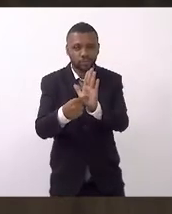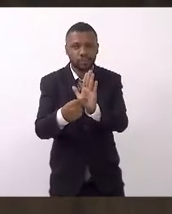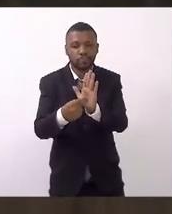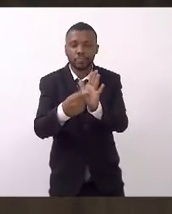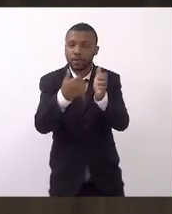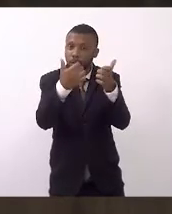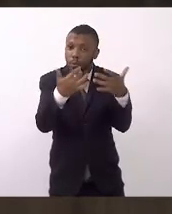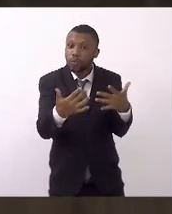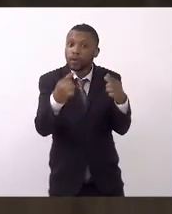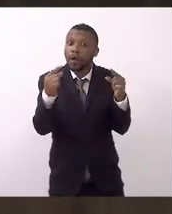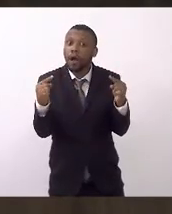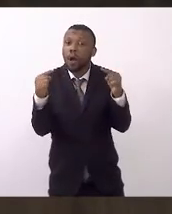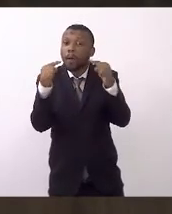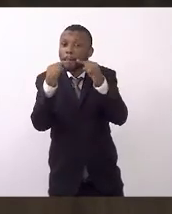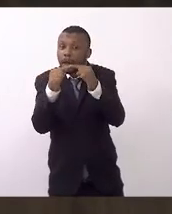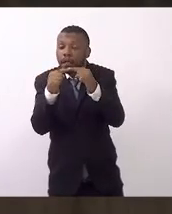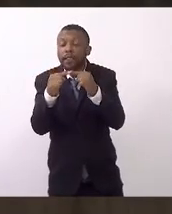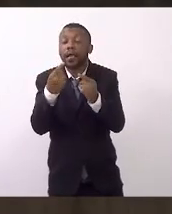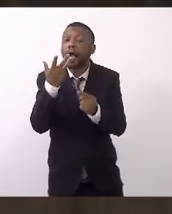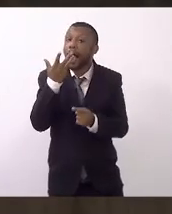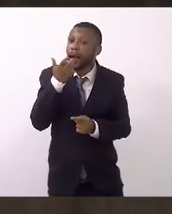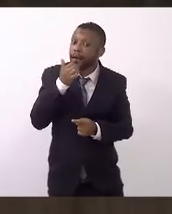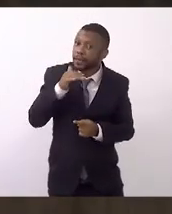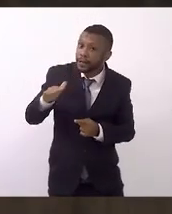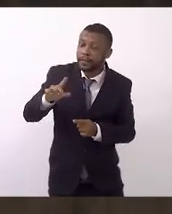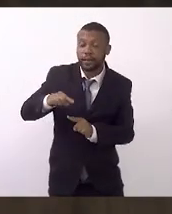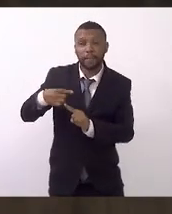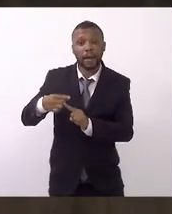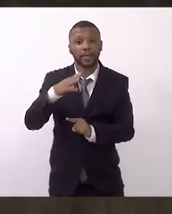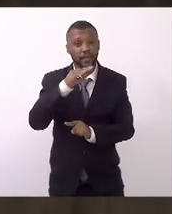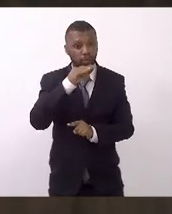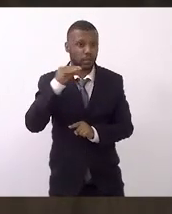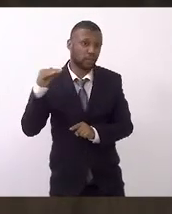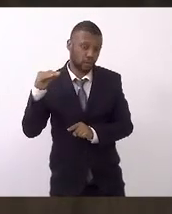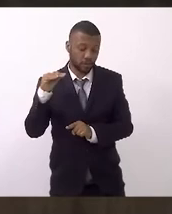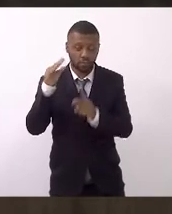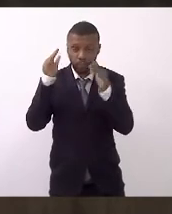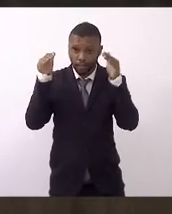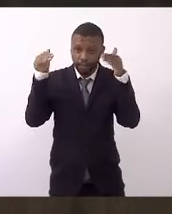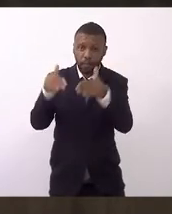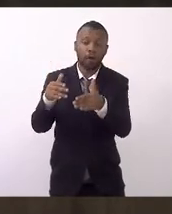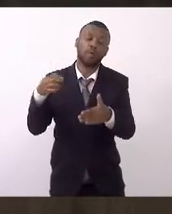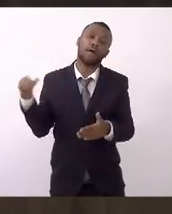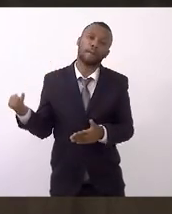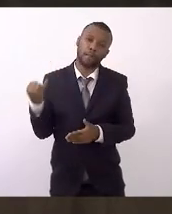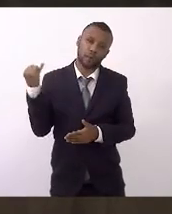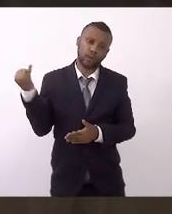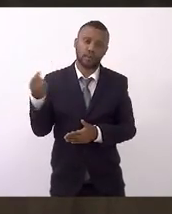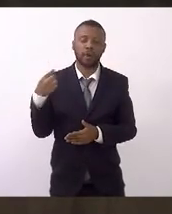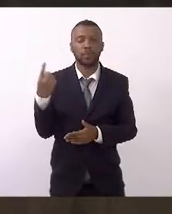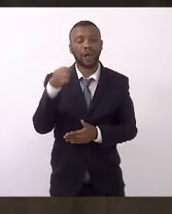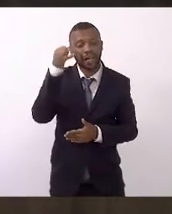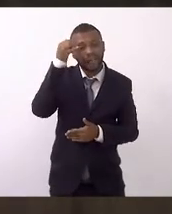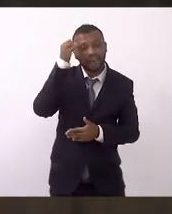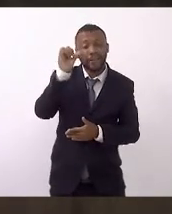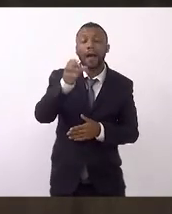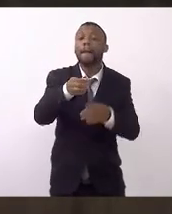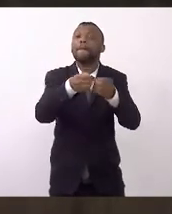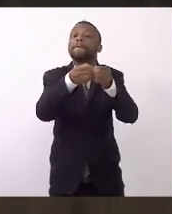destacada seja relacionada a crianças e adolescentes. Acho que esse é um foco importante para que a gente não